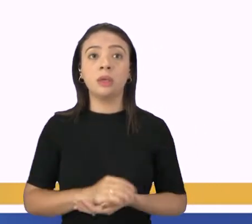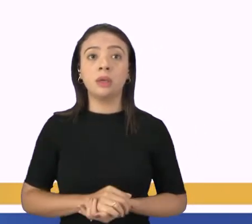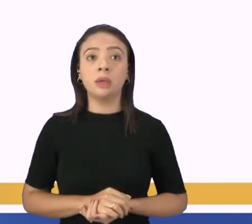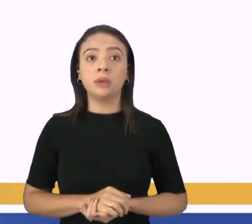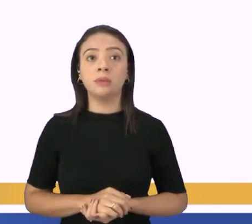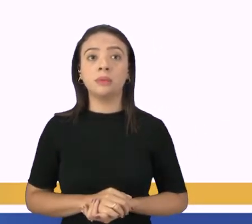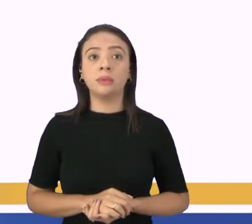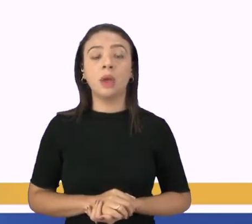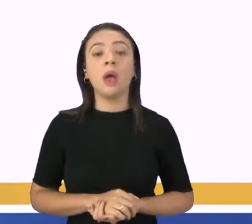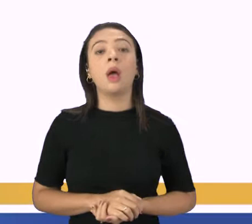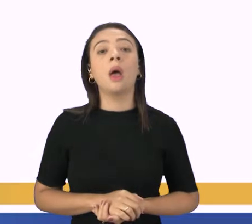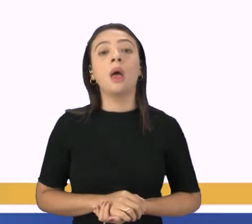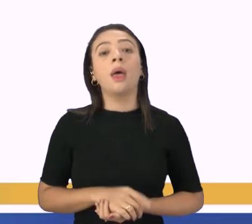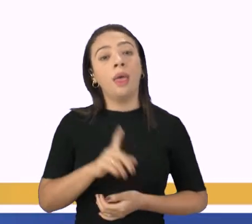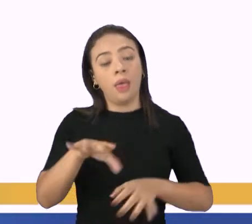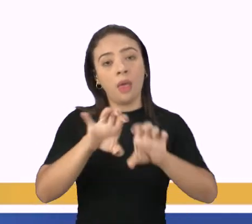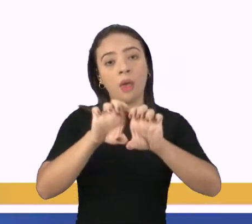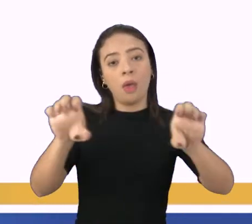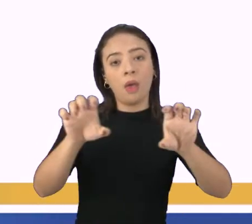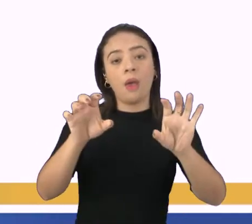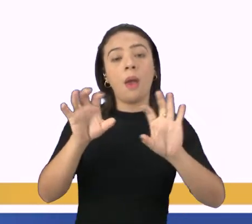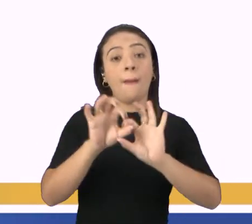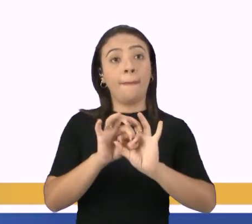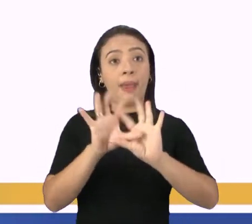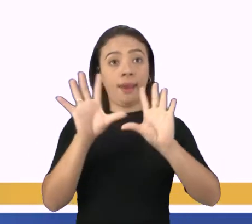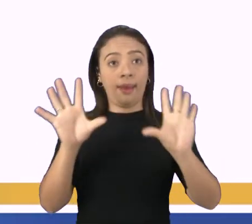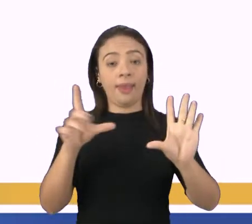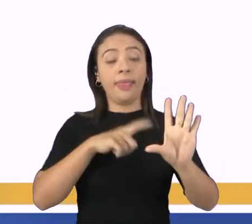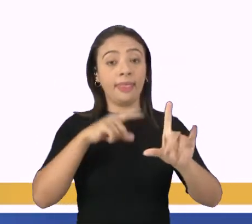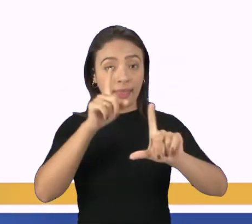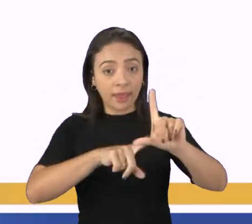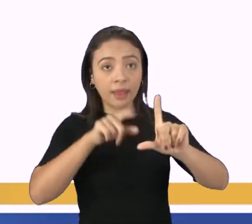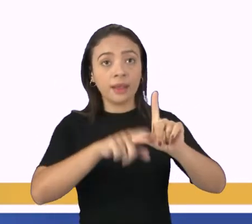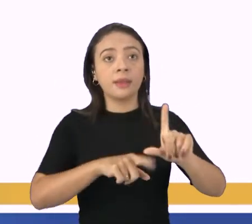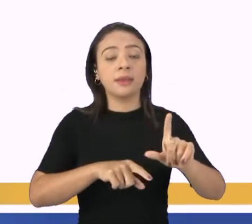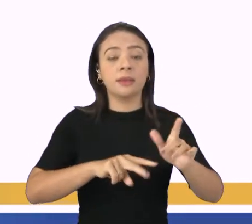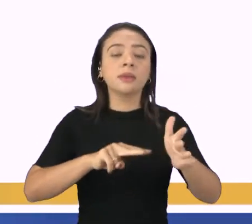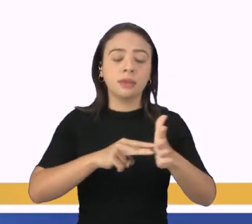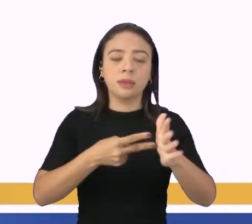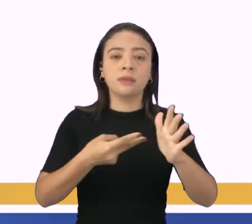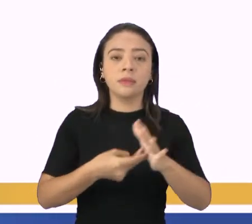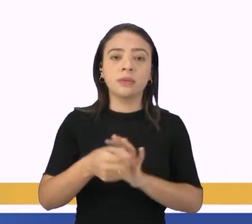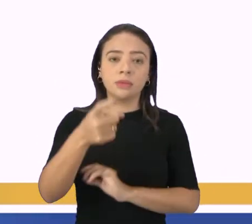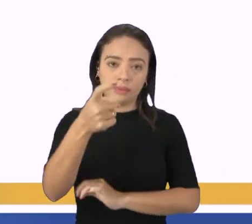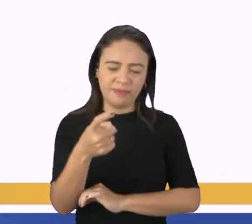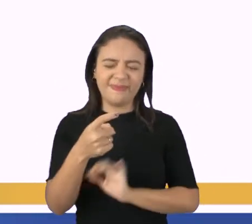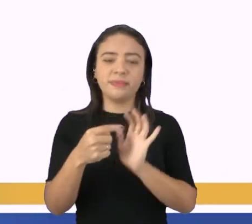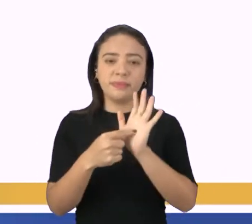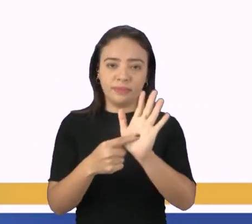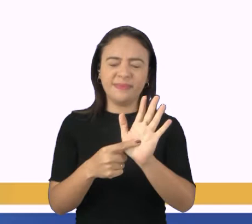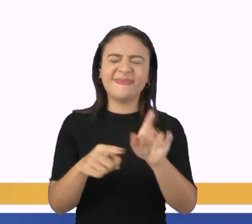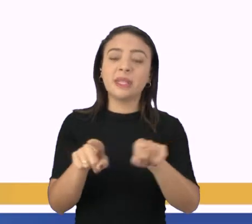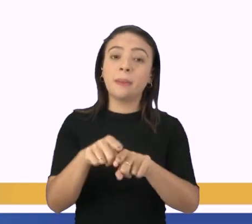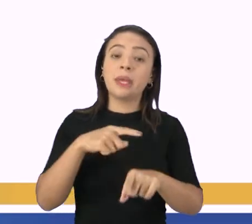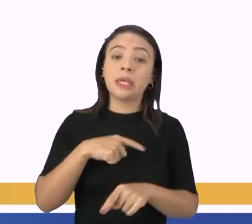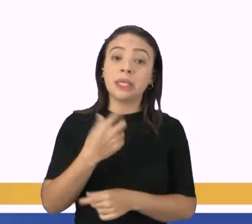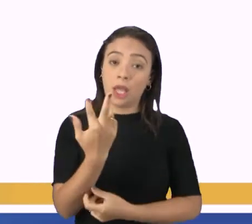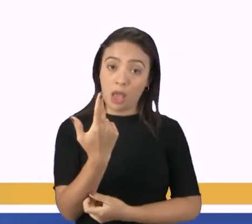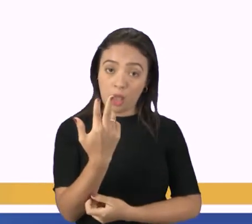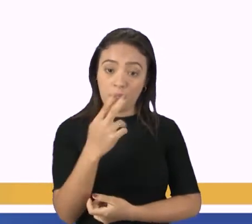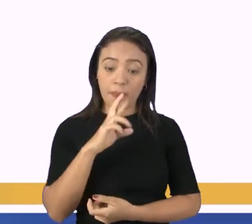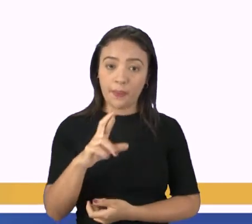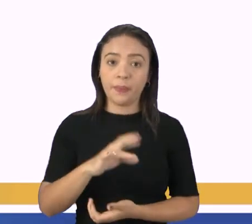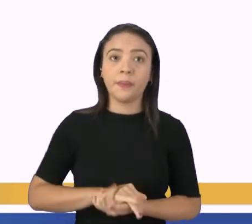sentença aberta, Ela apresenta letras, No caso é a letra x, e ela tem uma